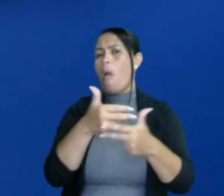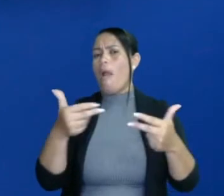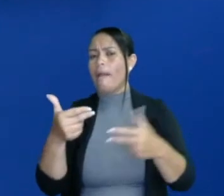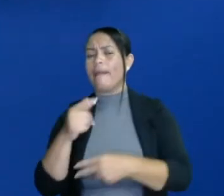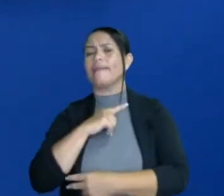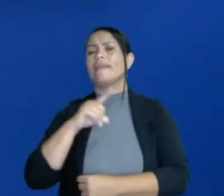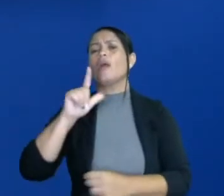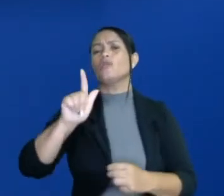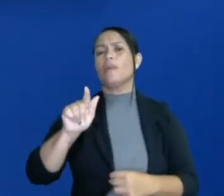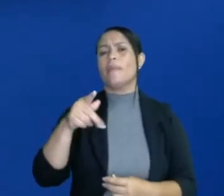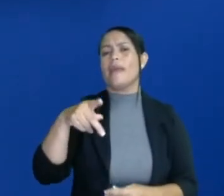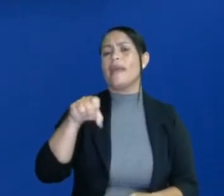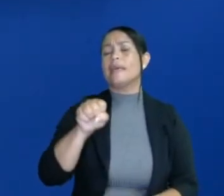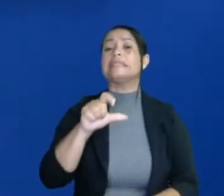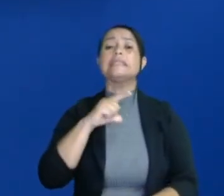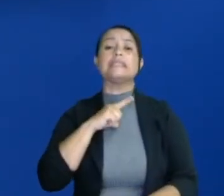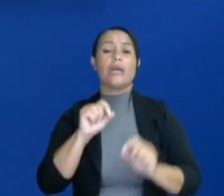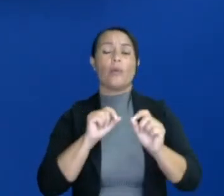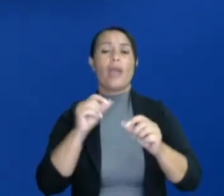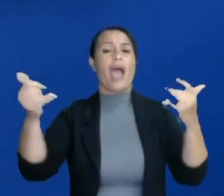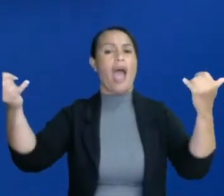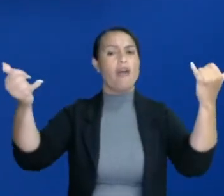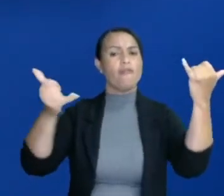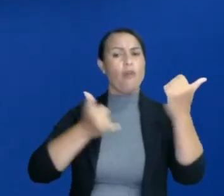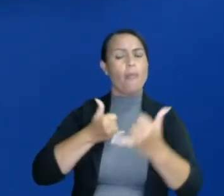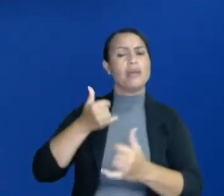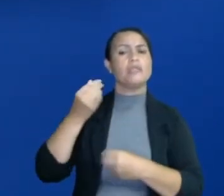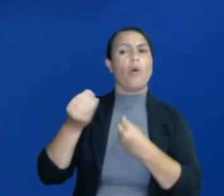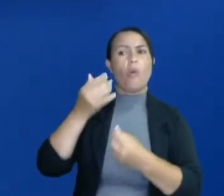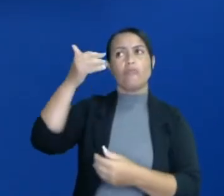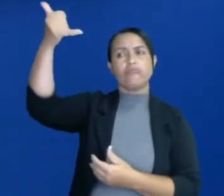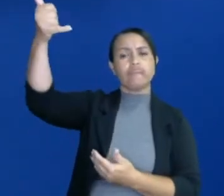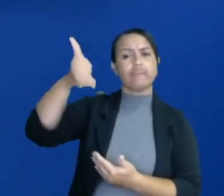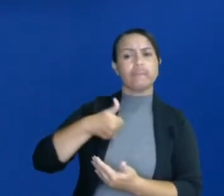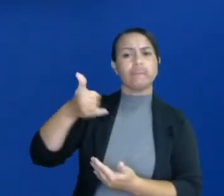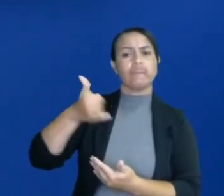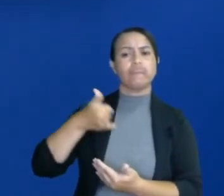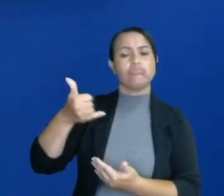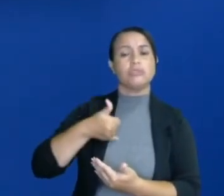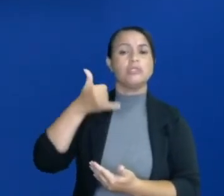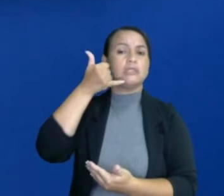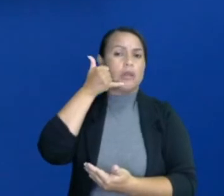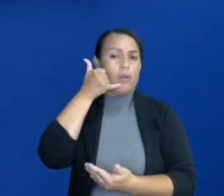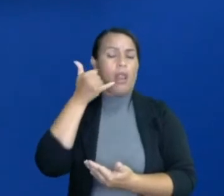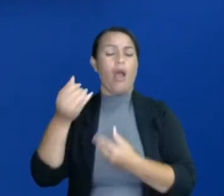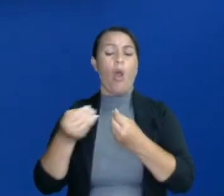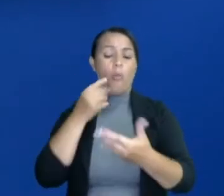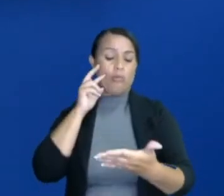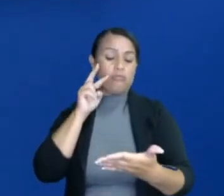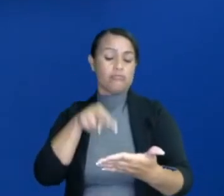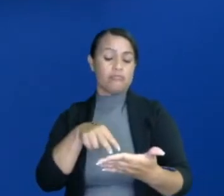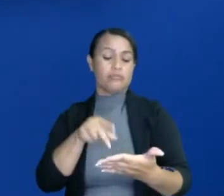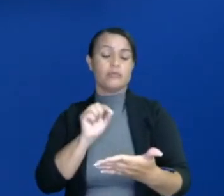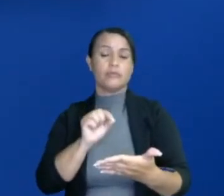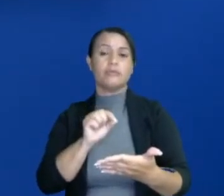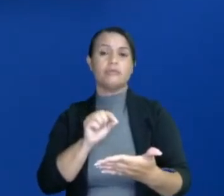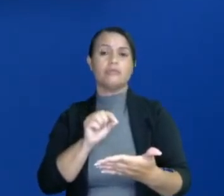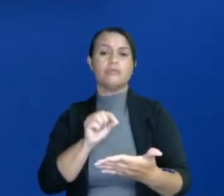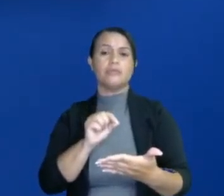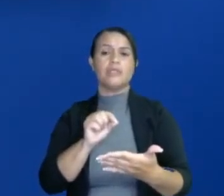que tem um GPS, e aí você vai ter a informação sendo recebida no seu aparelho, e essas informações são de